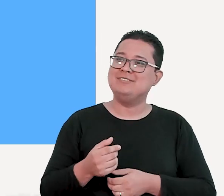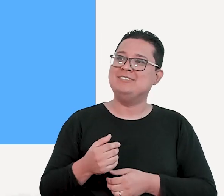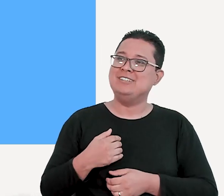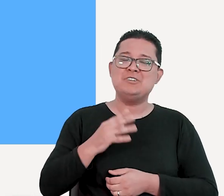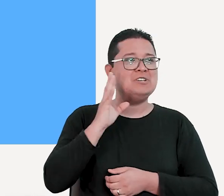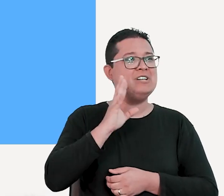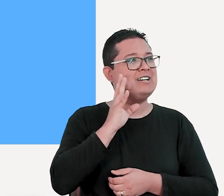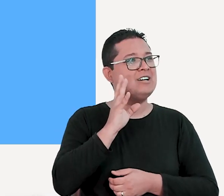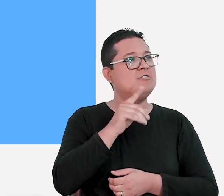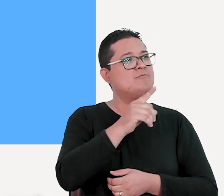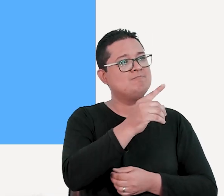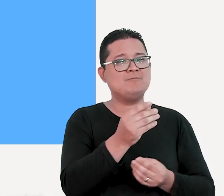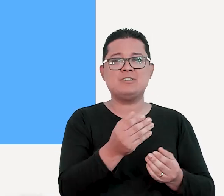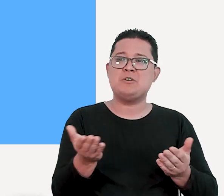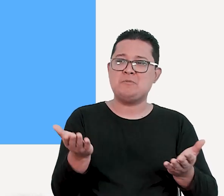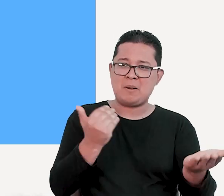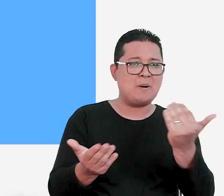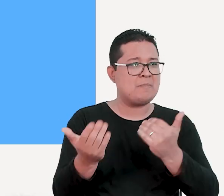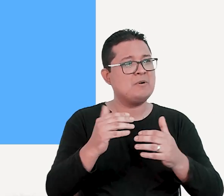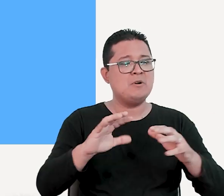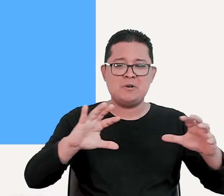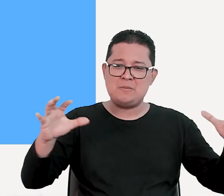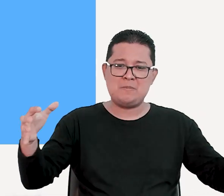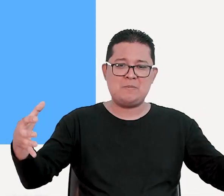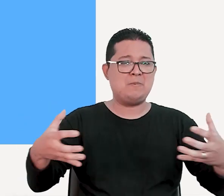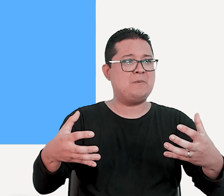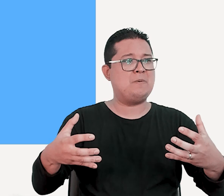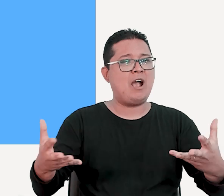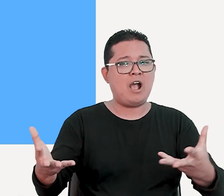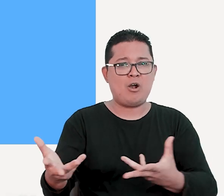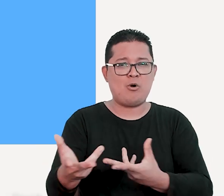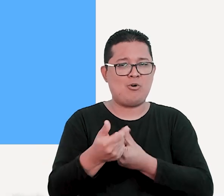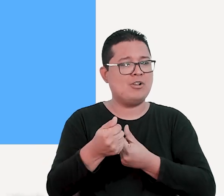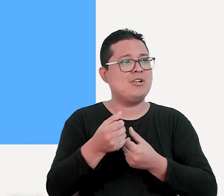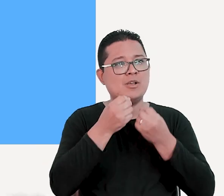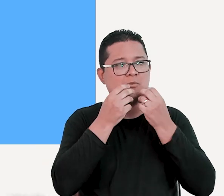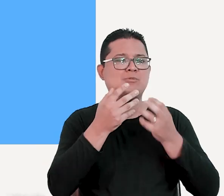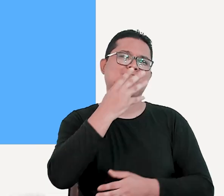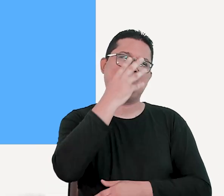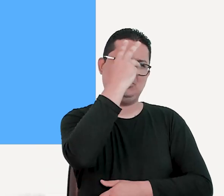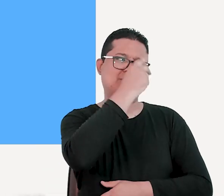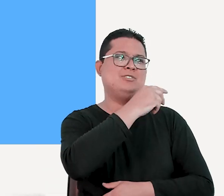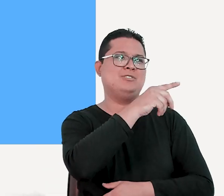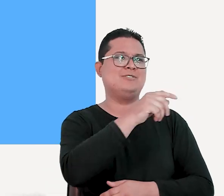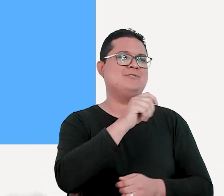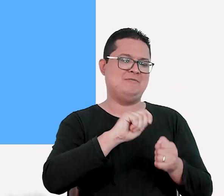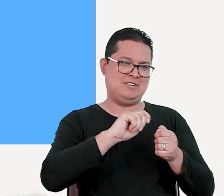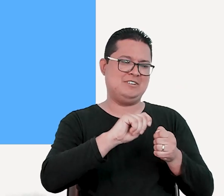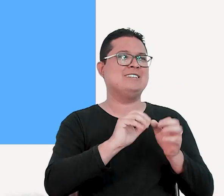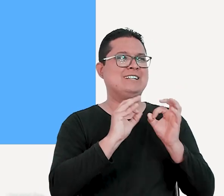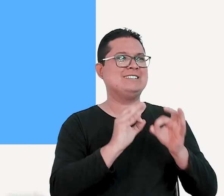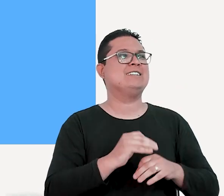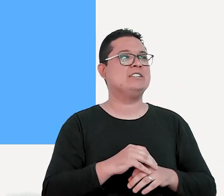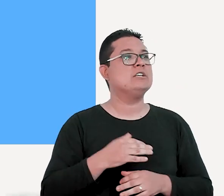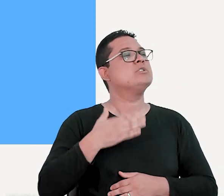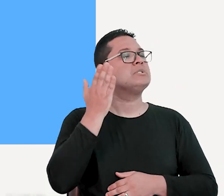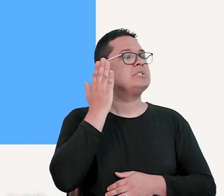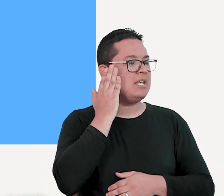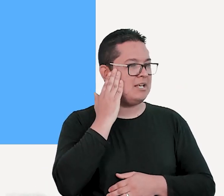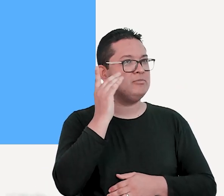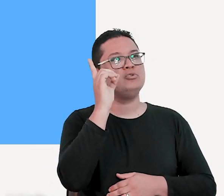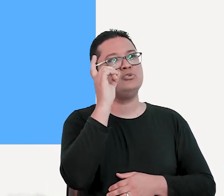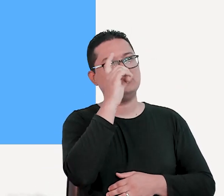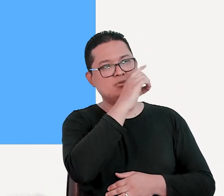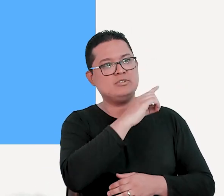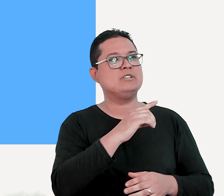queria falar parabéns para vocês por essa iniciativa. É muito bonito isso que vocês estão fazendo. Eu sei que é difícil,